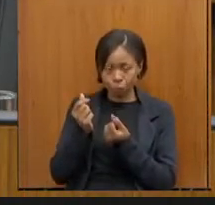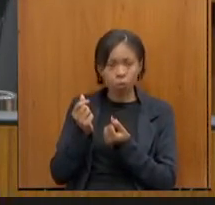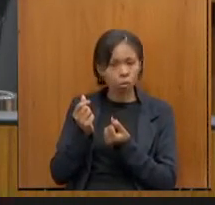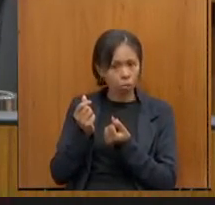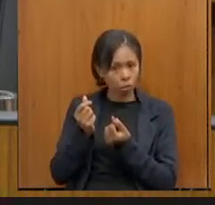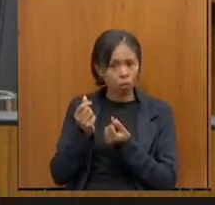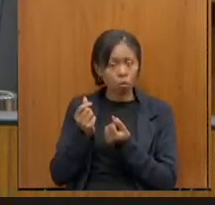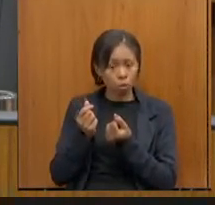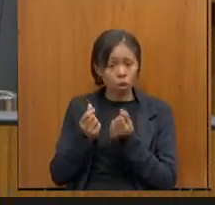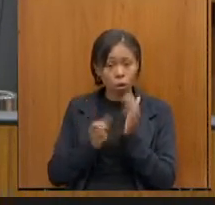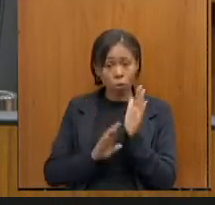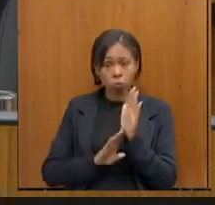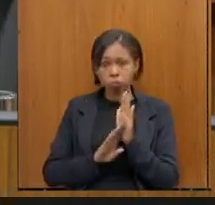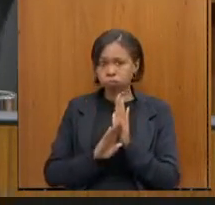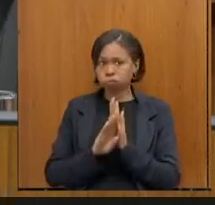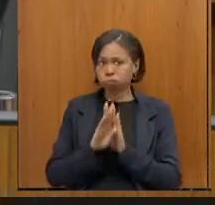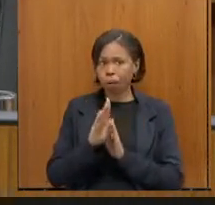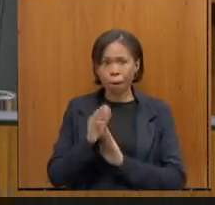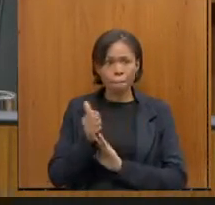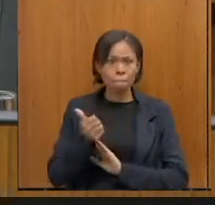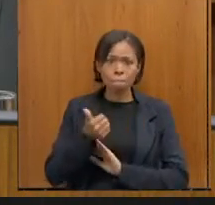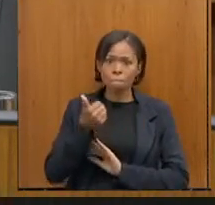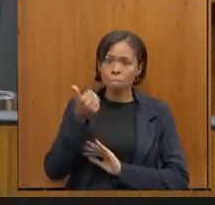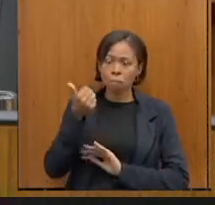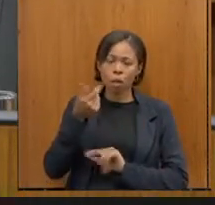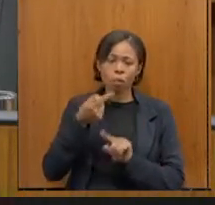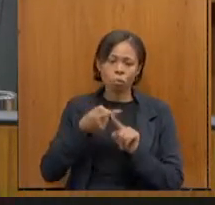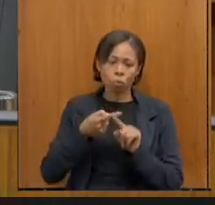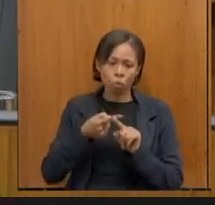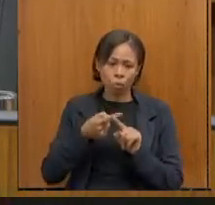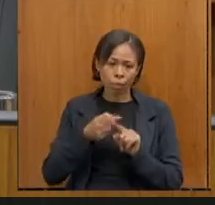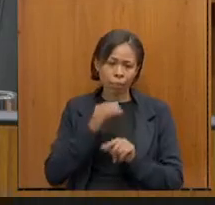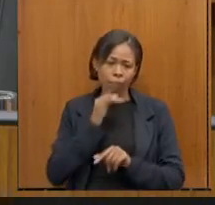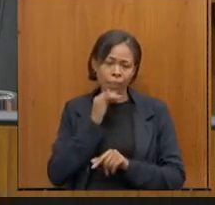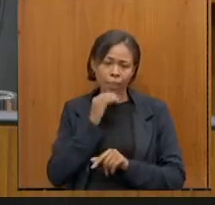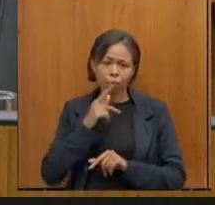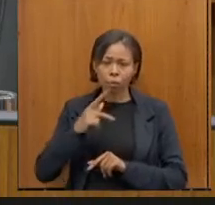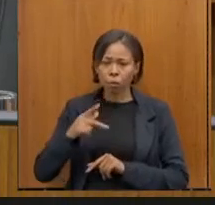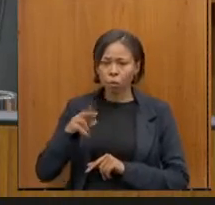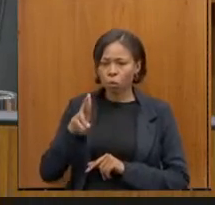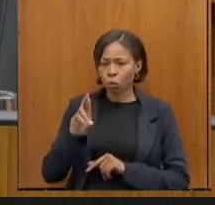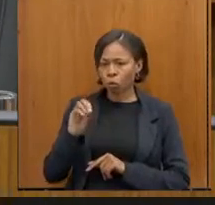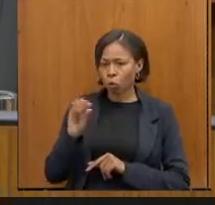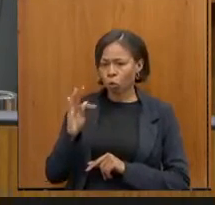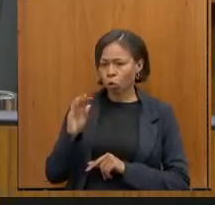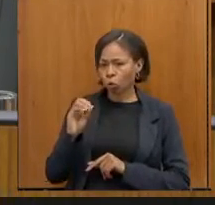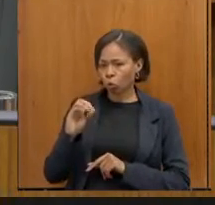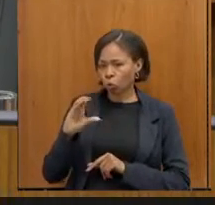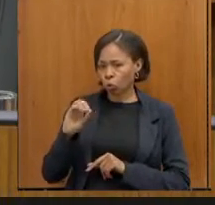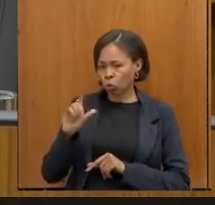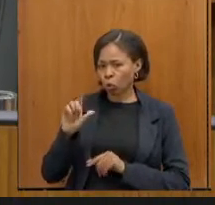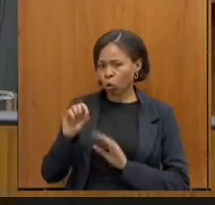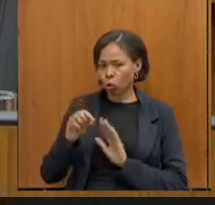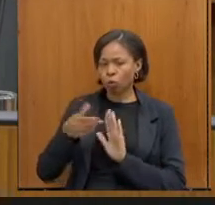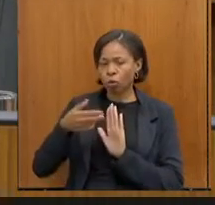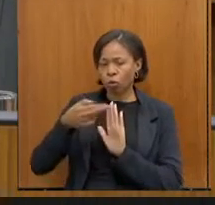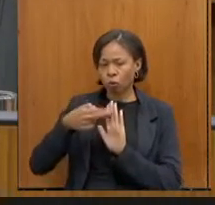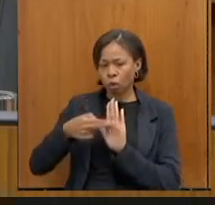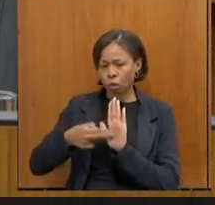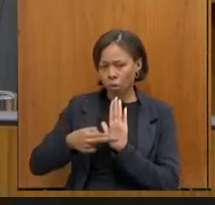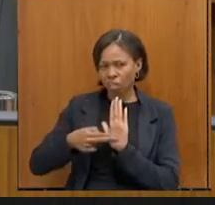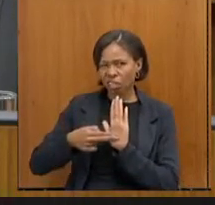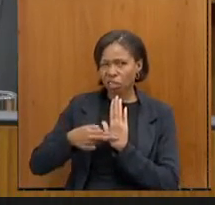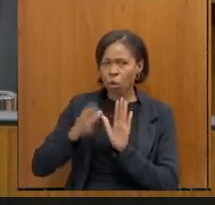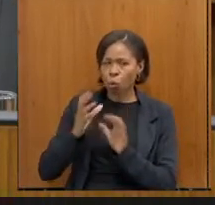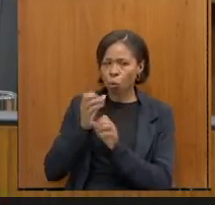porque porque só de implementação de protocolo de protocolos atraídos nessa gestão Já